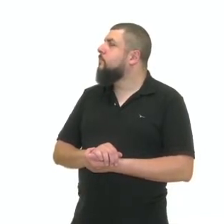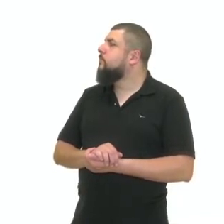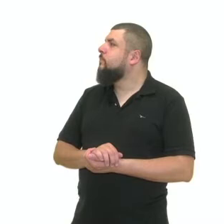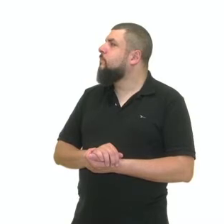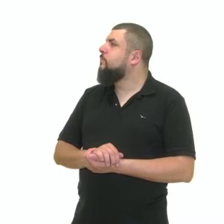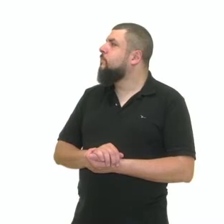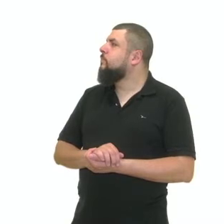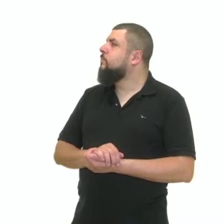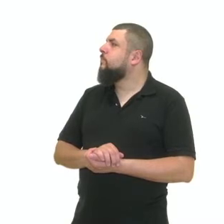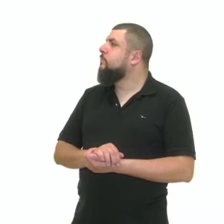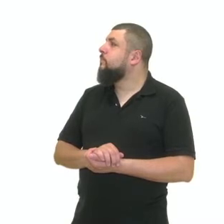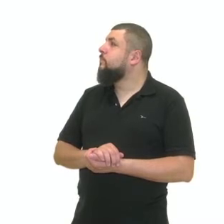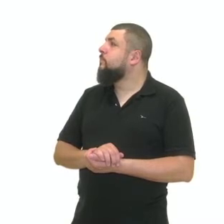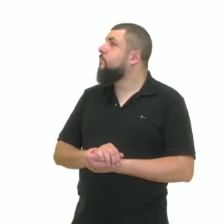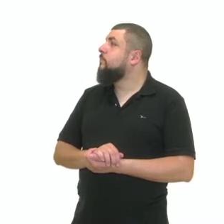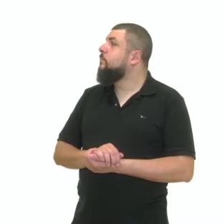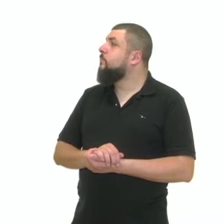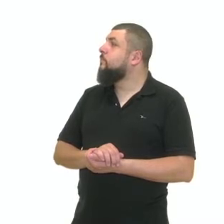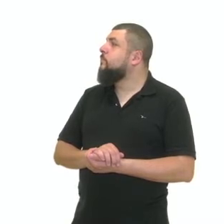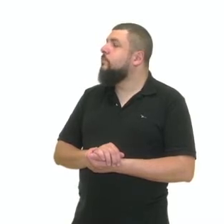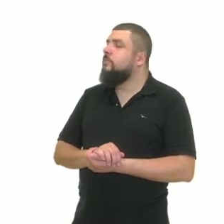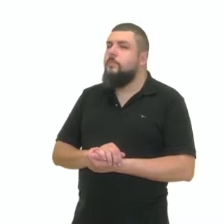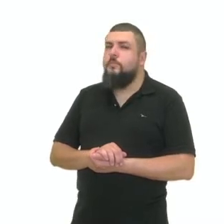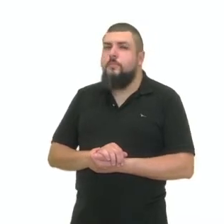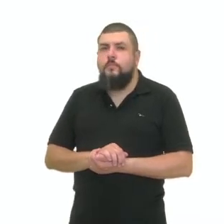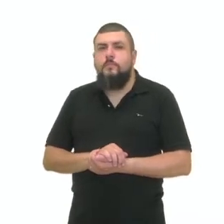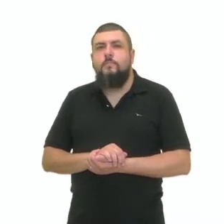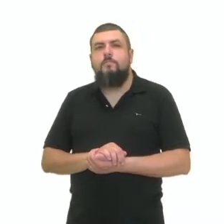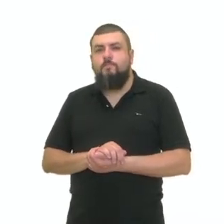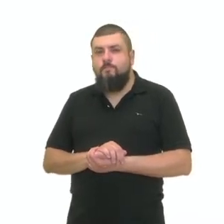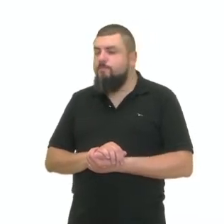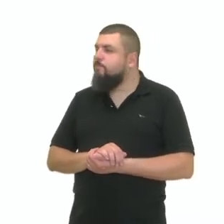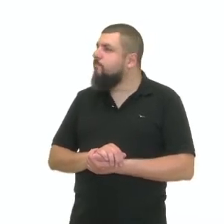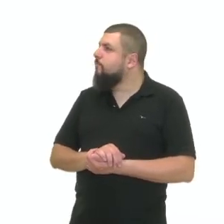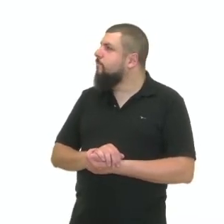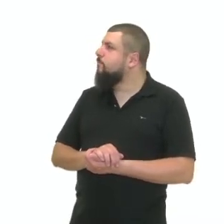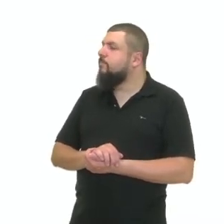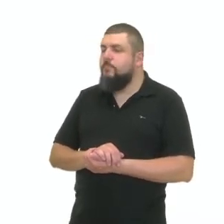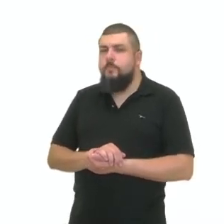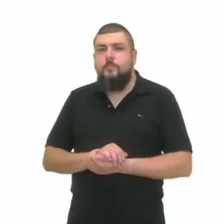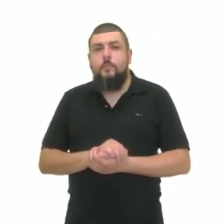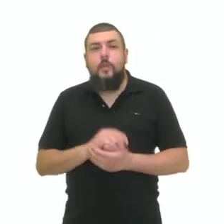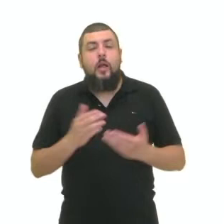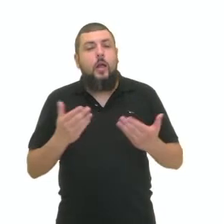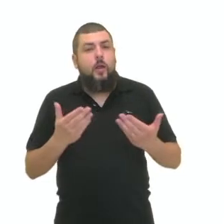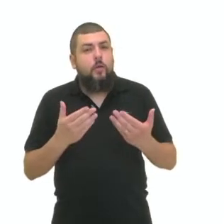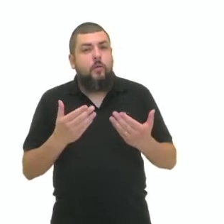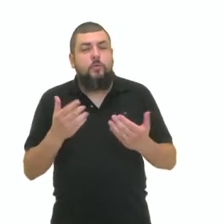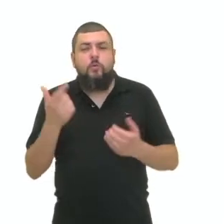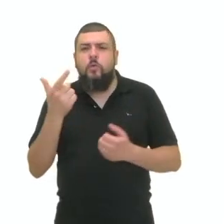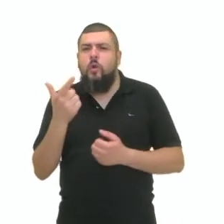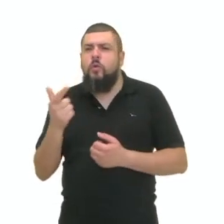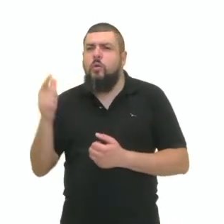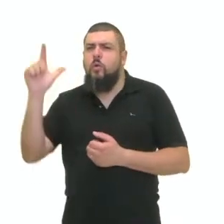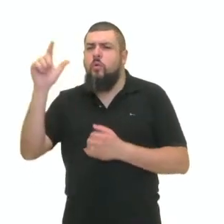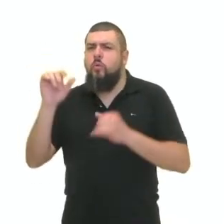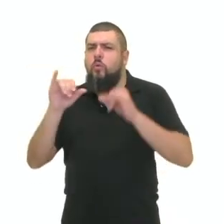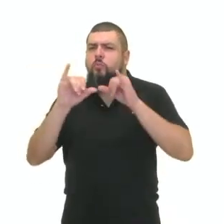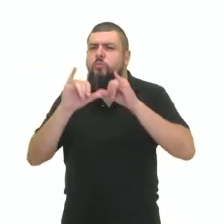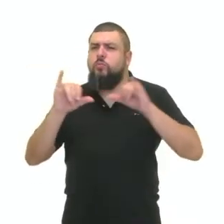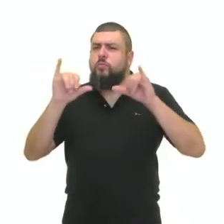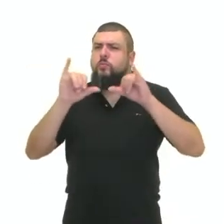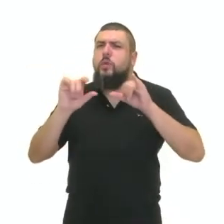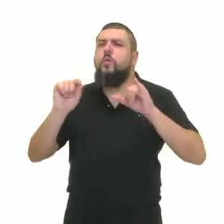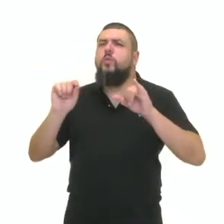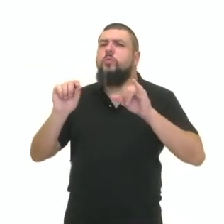no Canadá? Então, no Globo.1, também temos uma outra notícia agora referente ao calor. Observe,